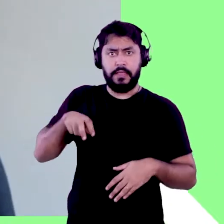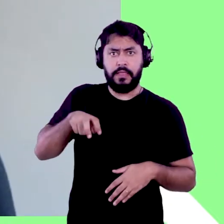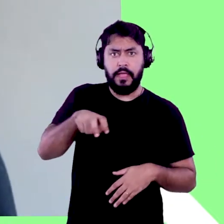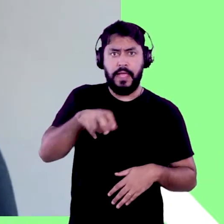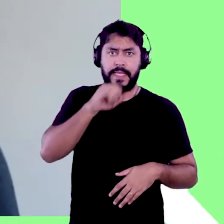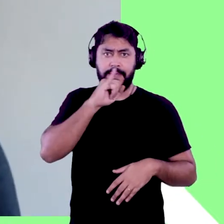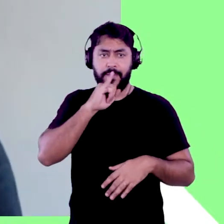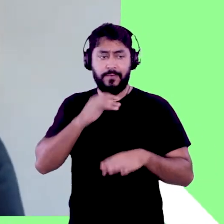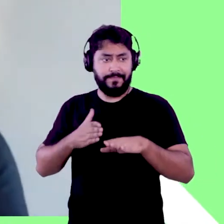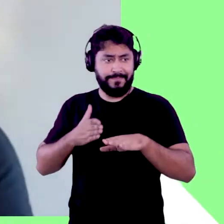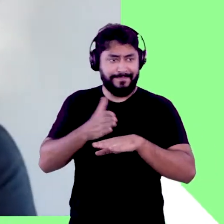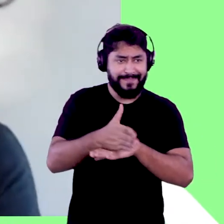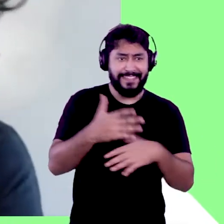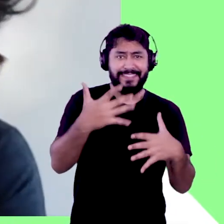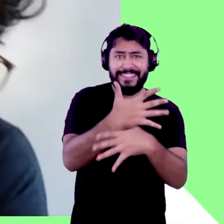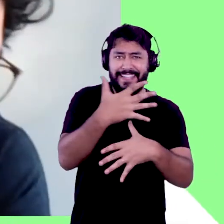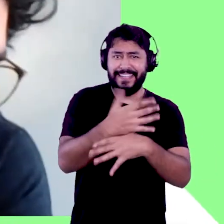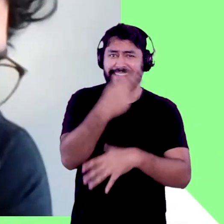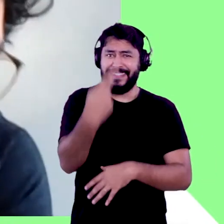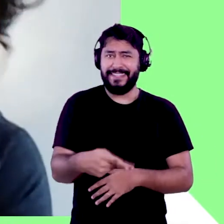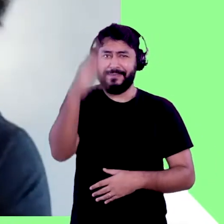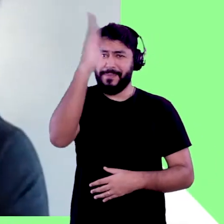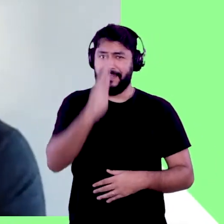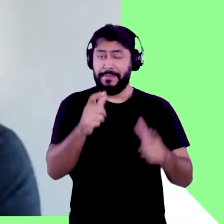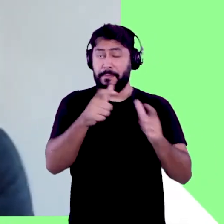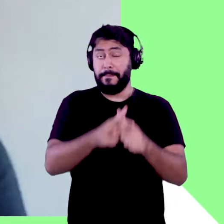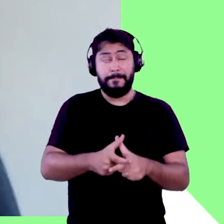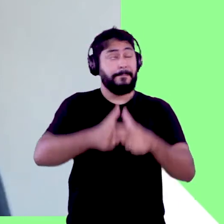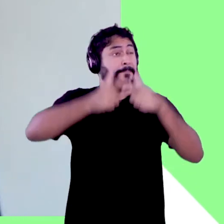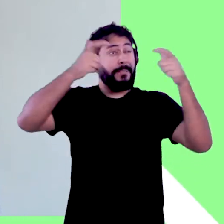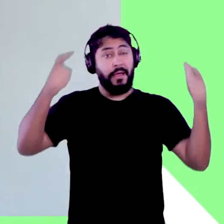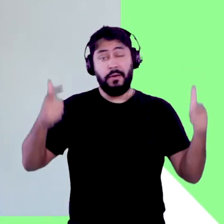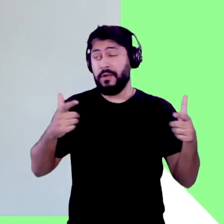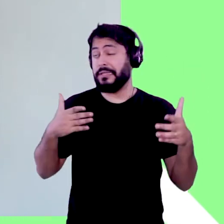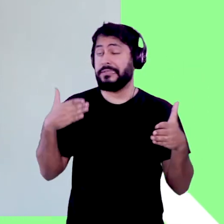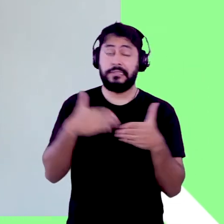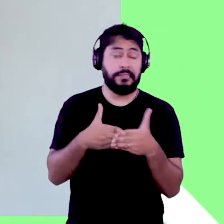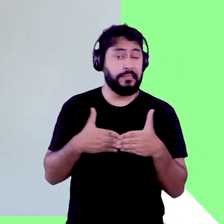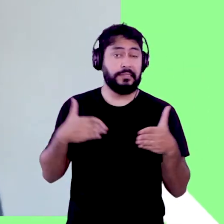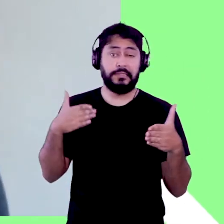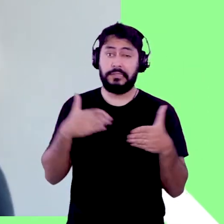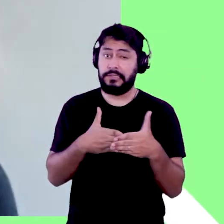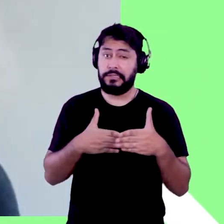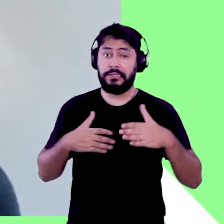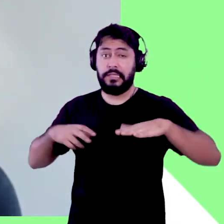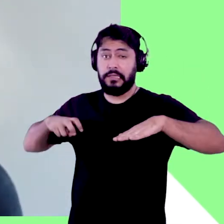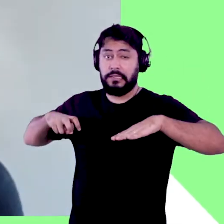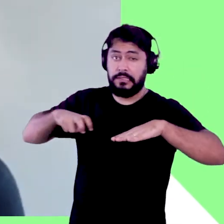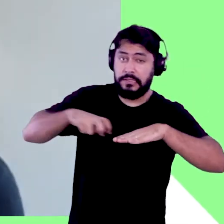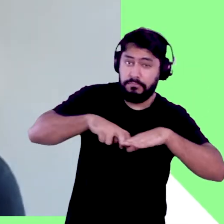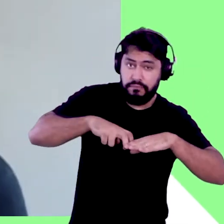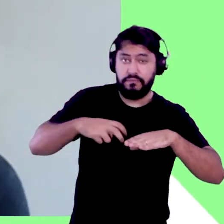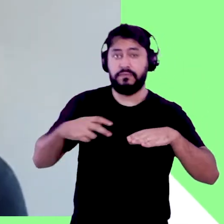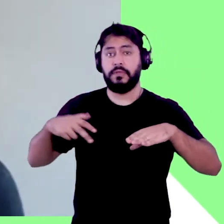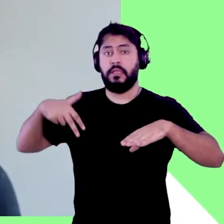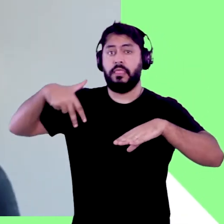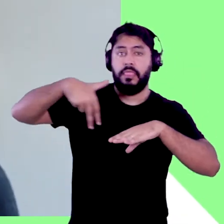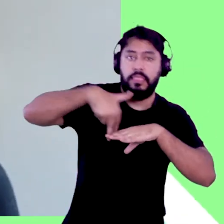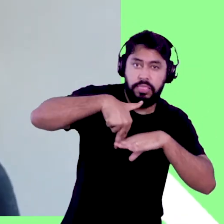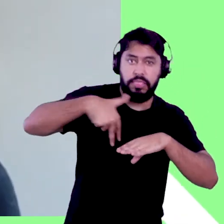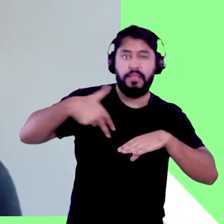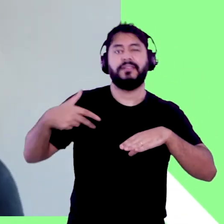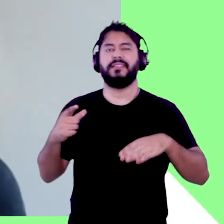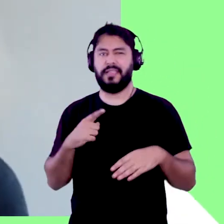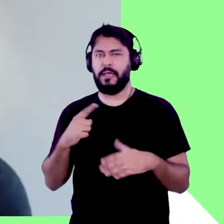cidades brasileiras, que em sua maioria têm grandes barreiras físicas, né, arquitetônicas na cidade.